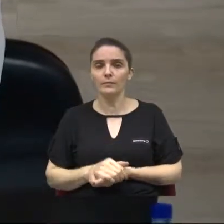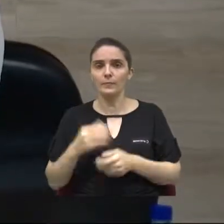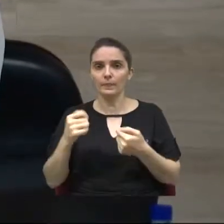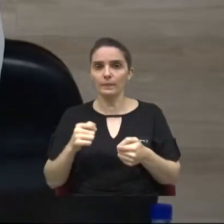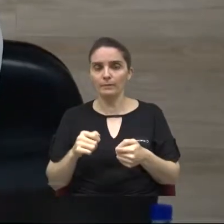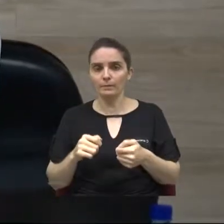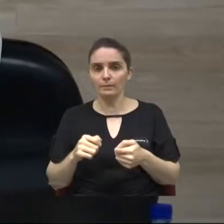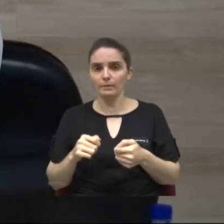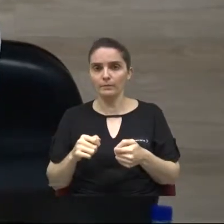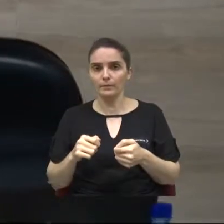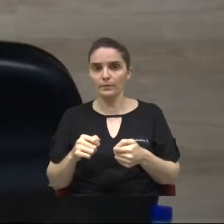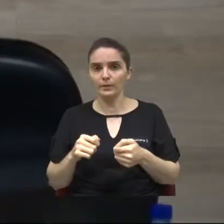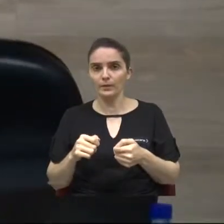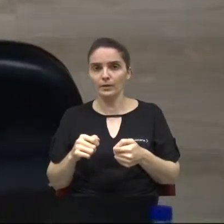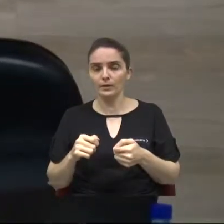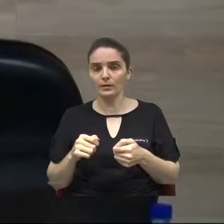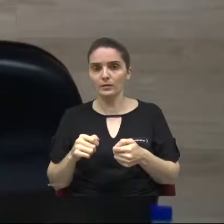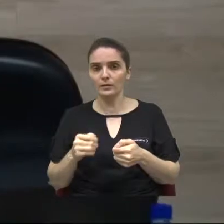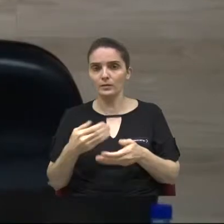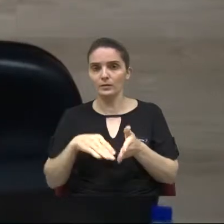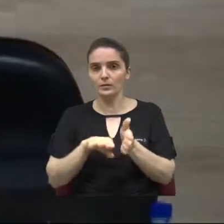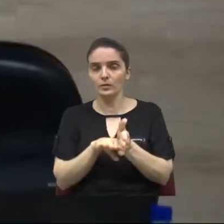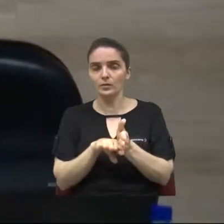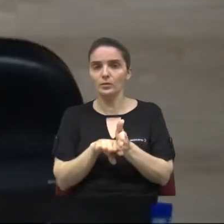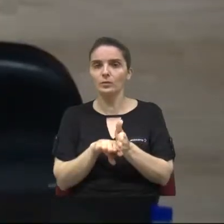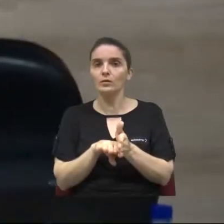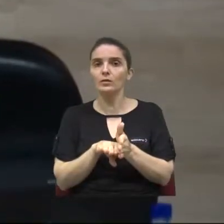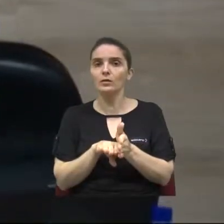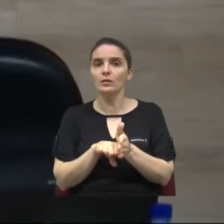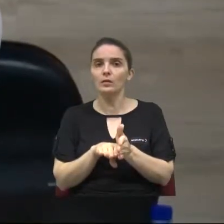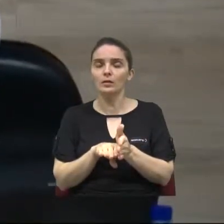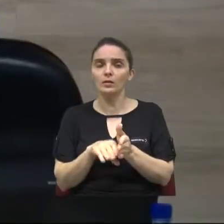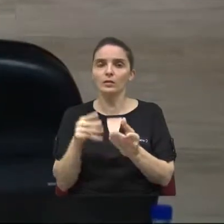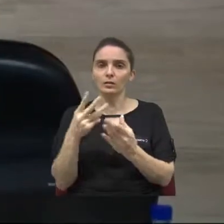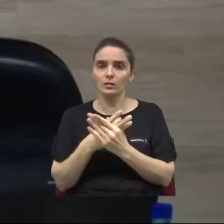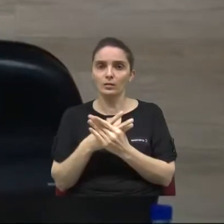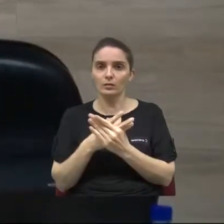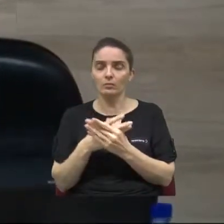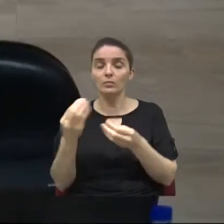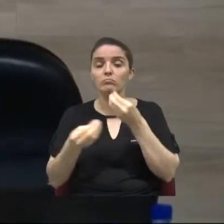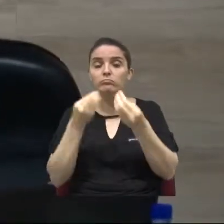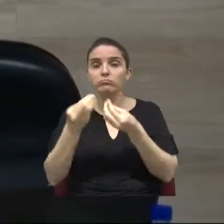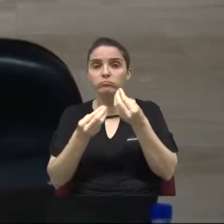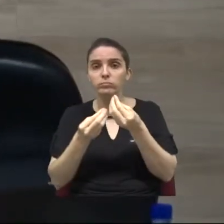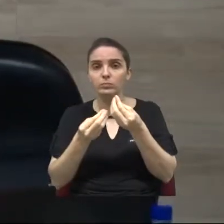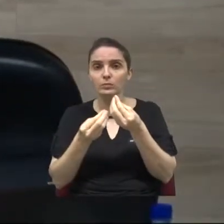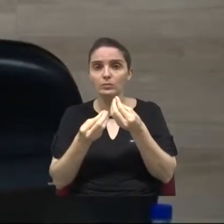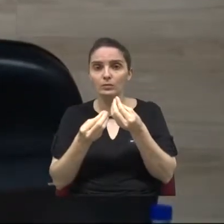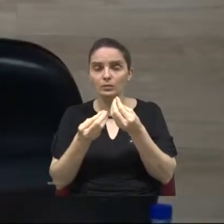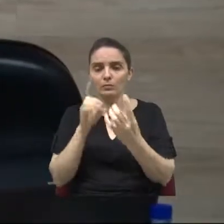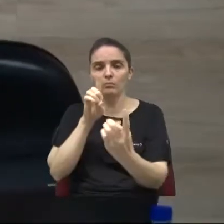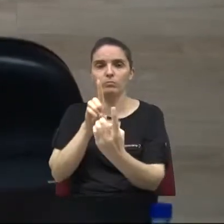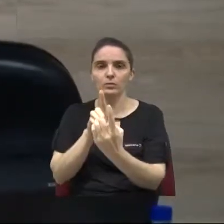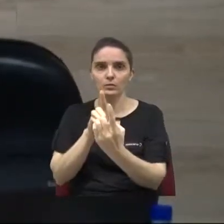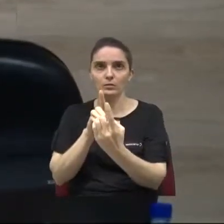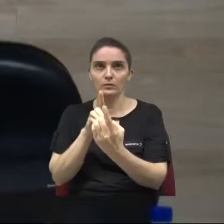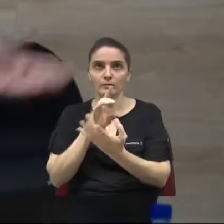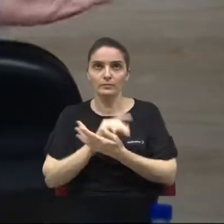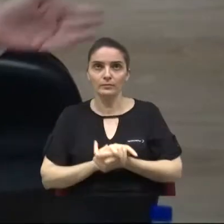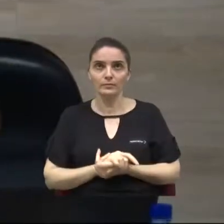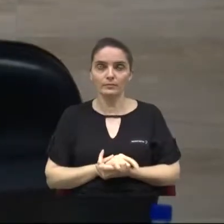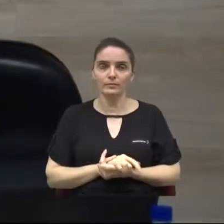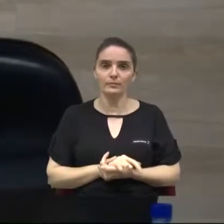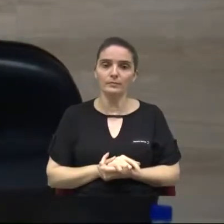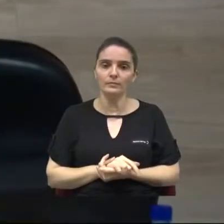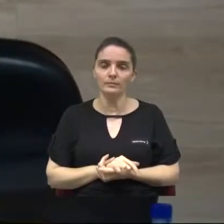para essa casa o plano de contingência, onde a senhora vai encontrar todas essas informações também. Foi colocado